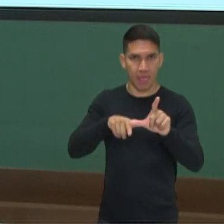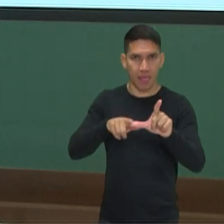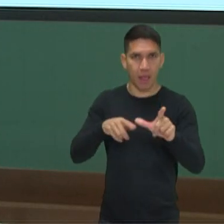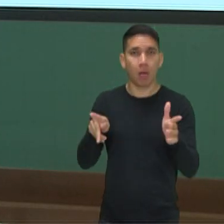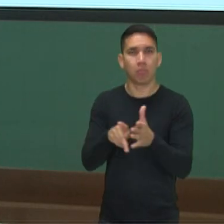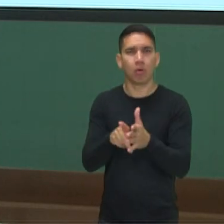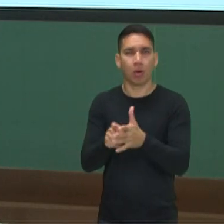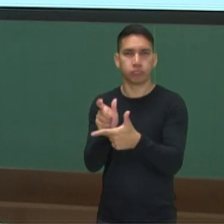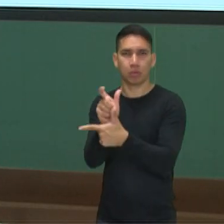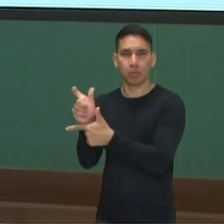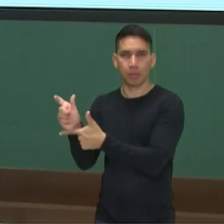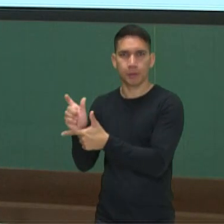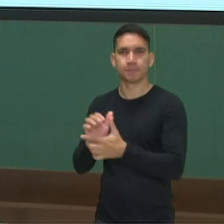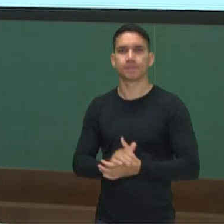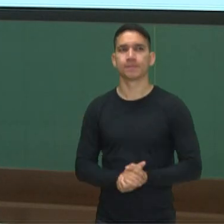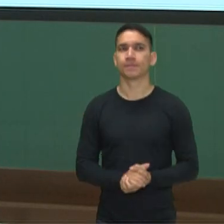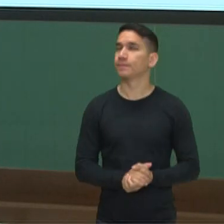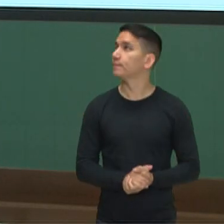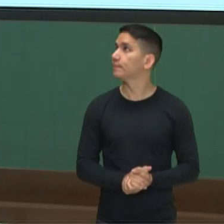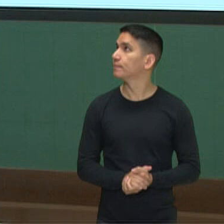monômios, tá bom?